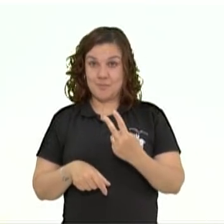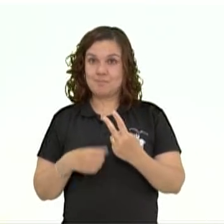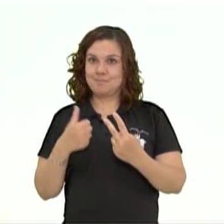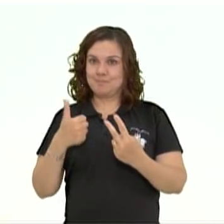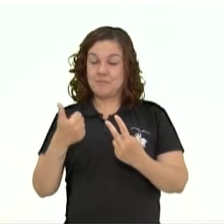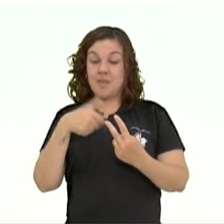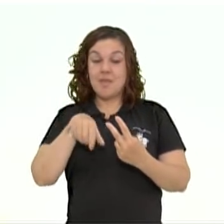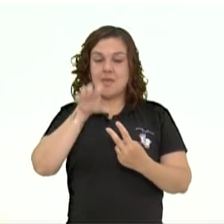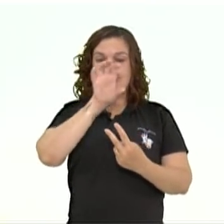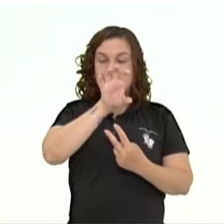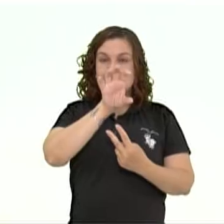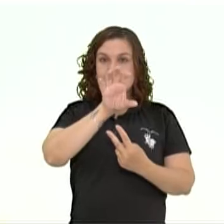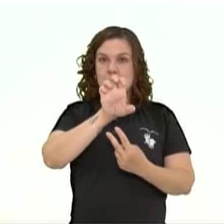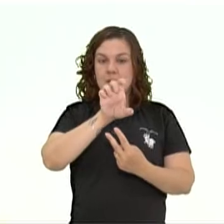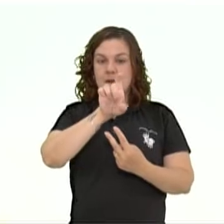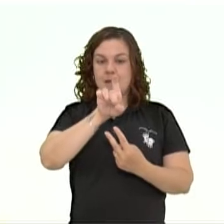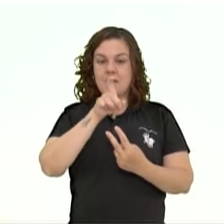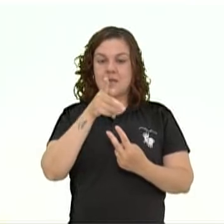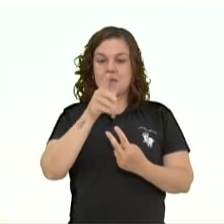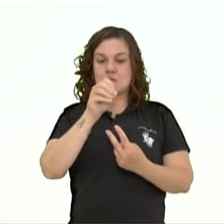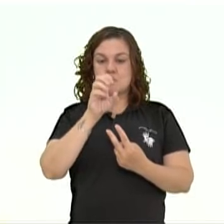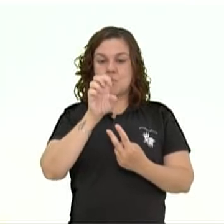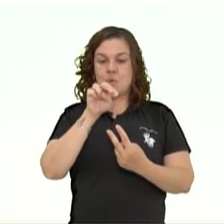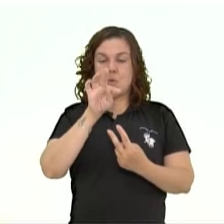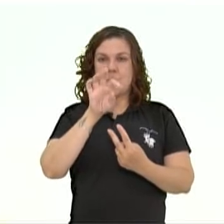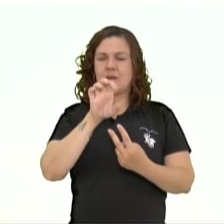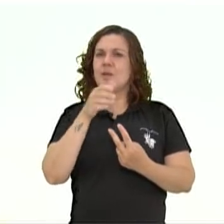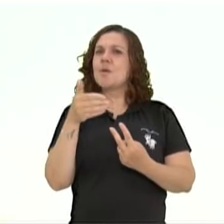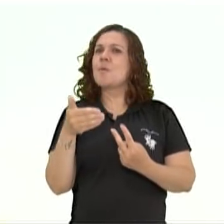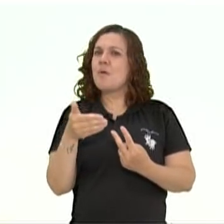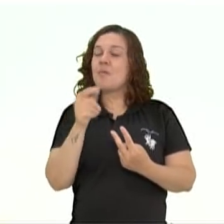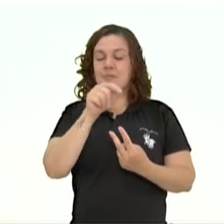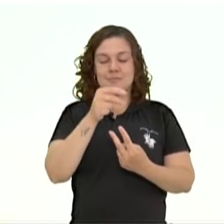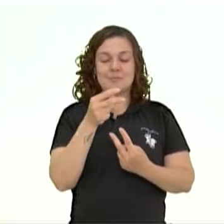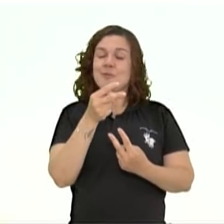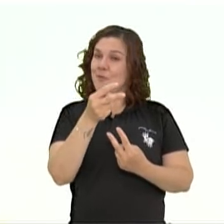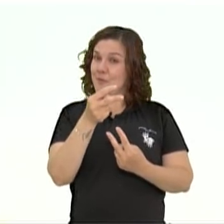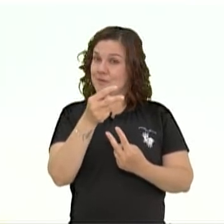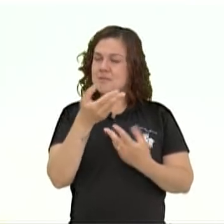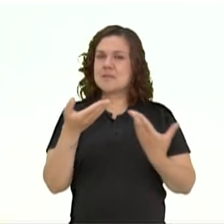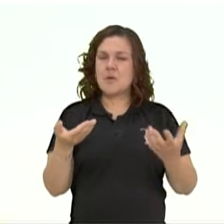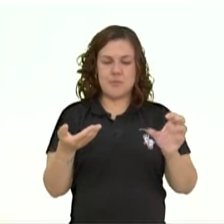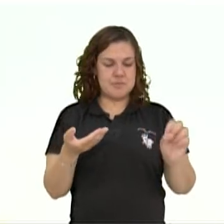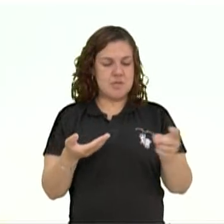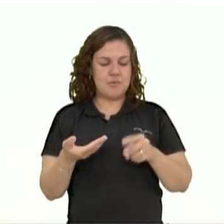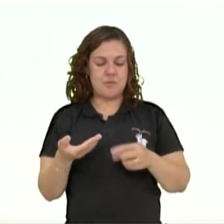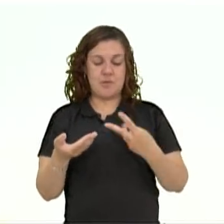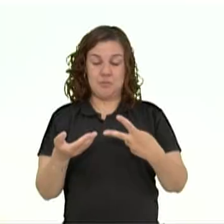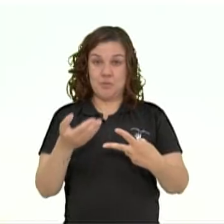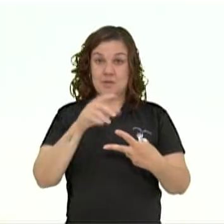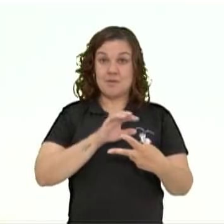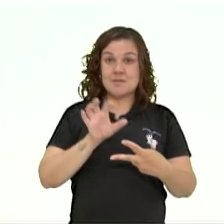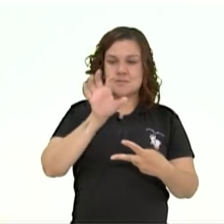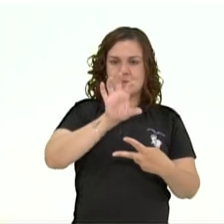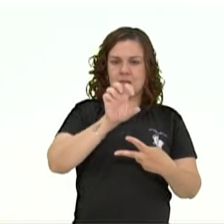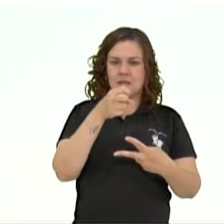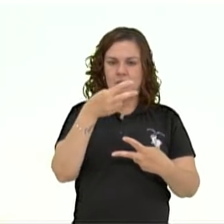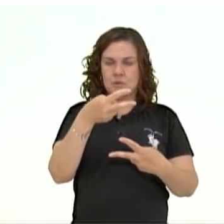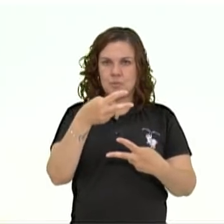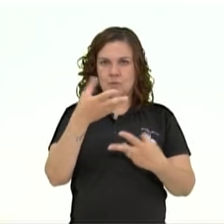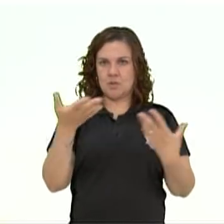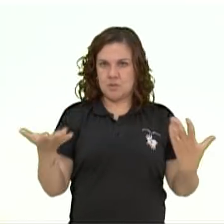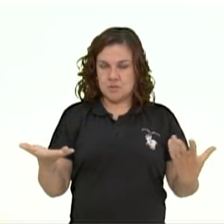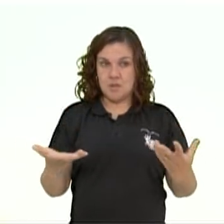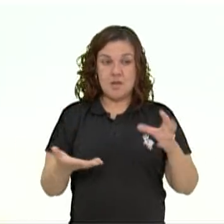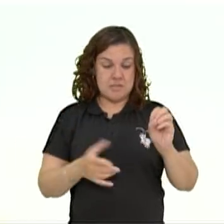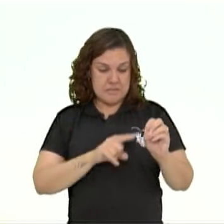tá? E o nosso expoente é o 2. Então, quantas vezes que eu vou multiplicar esse número? 0,2 é um número, não se assuste